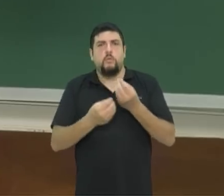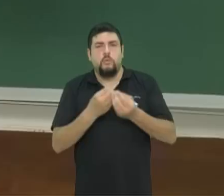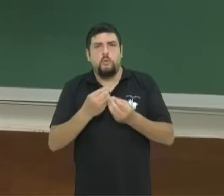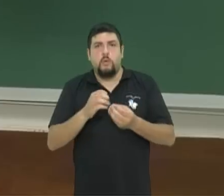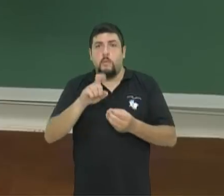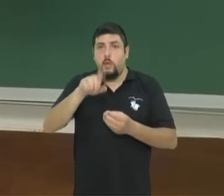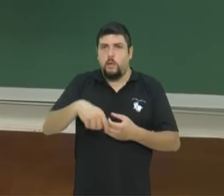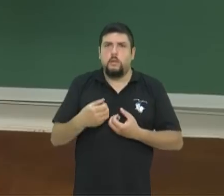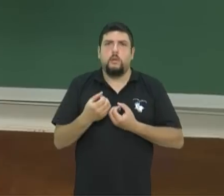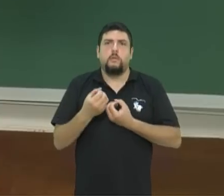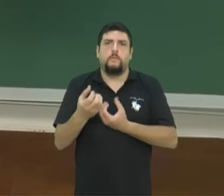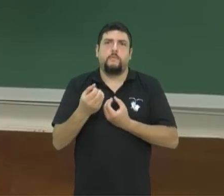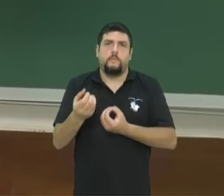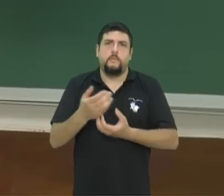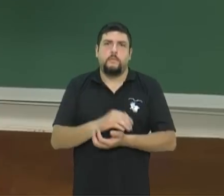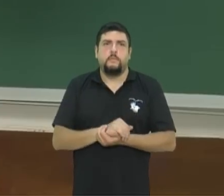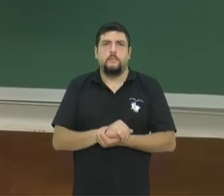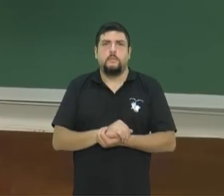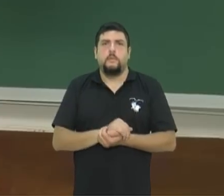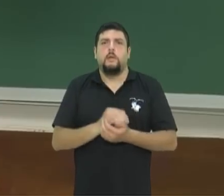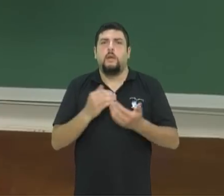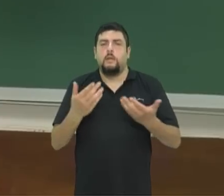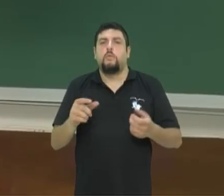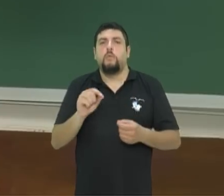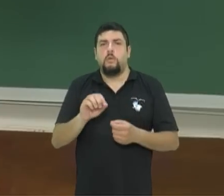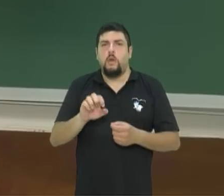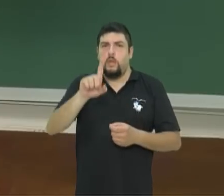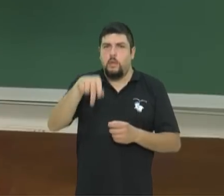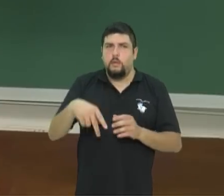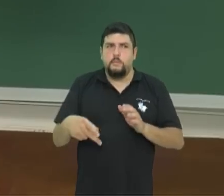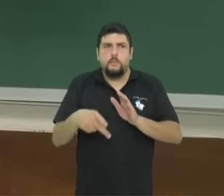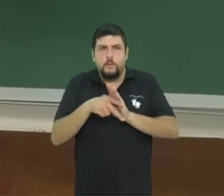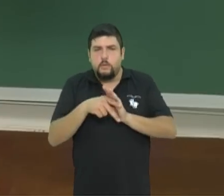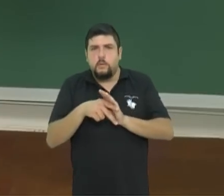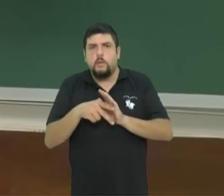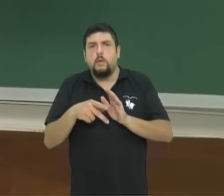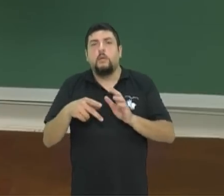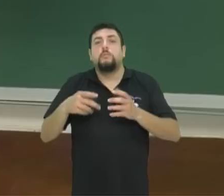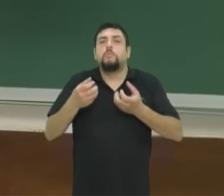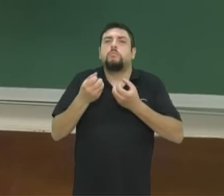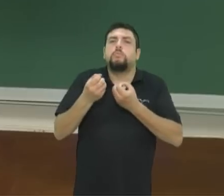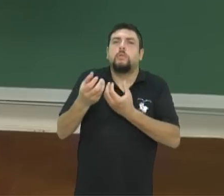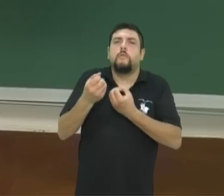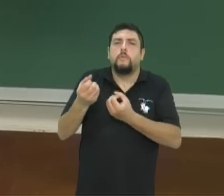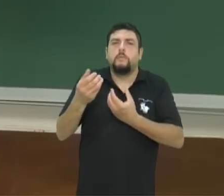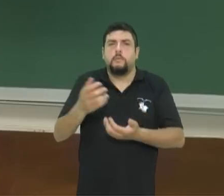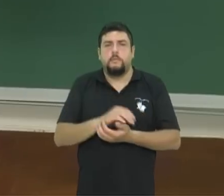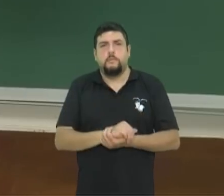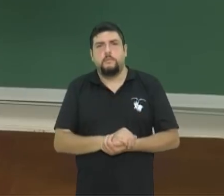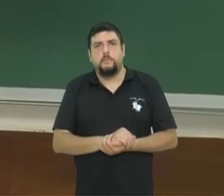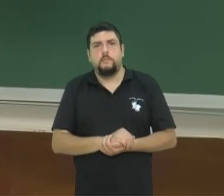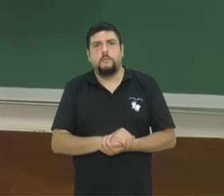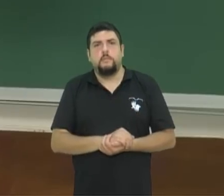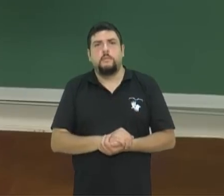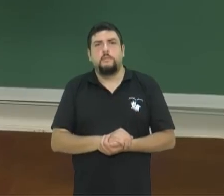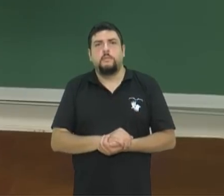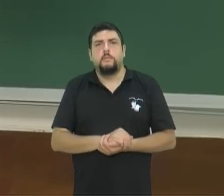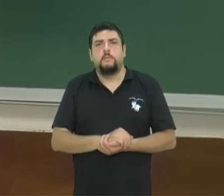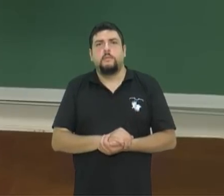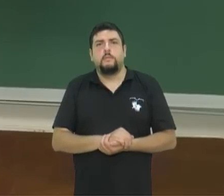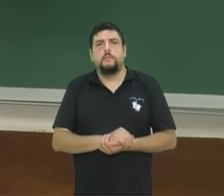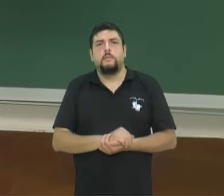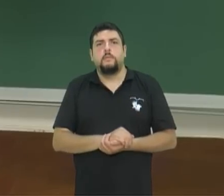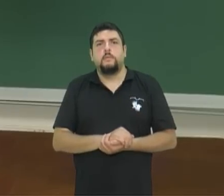trazer informações. Portanto, então, são textos predominantemente informativos. Que informações são essas? São